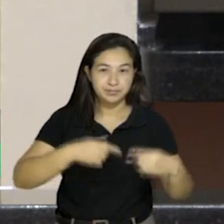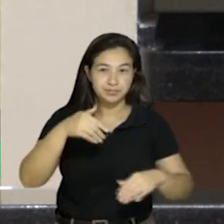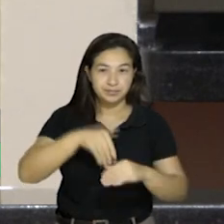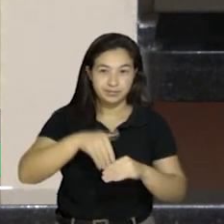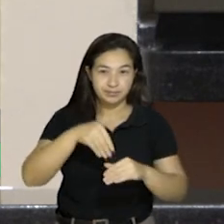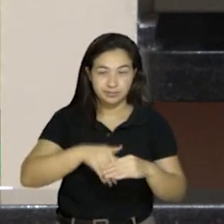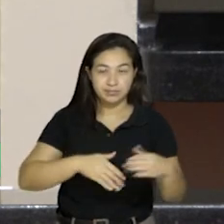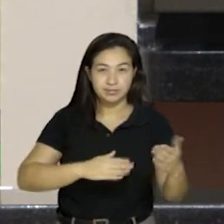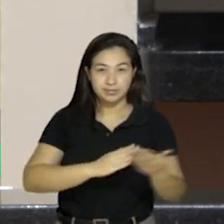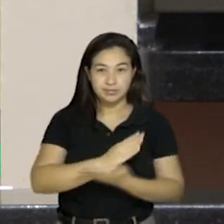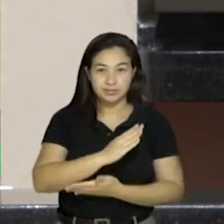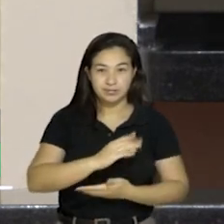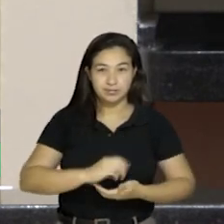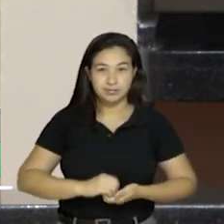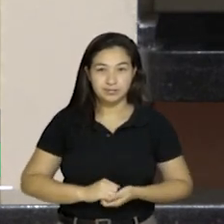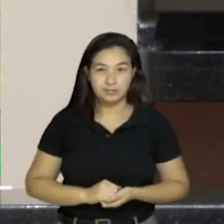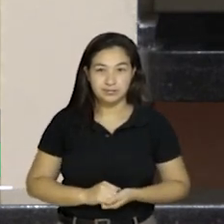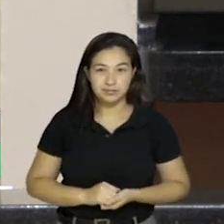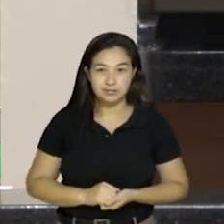aprovado